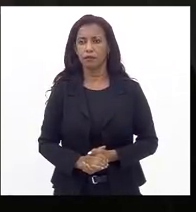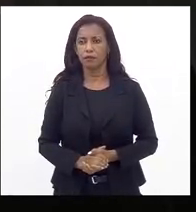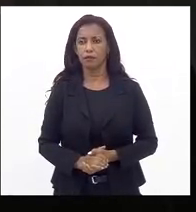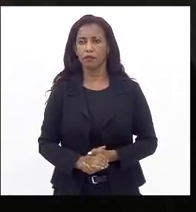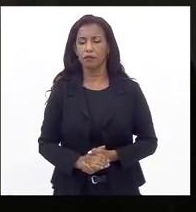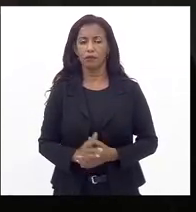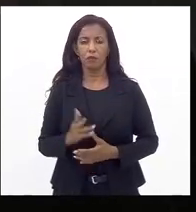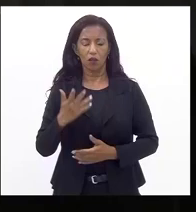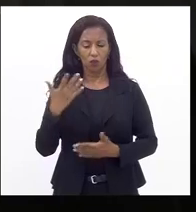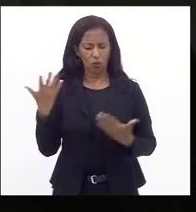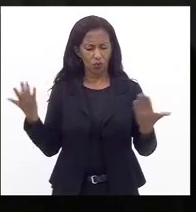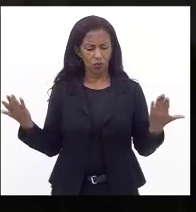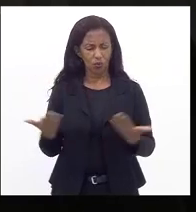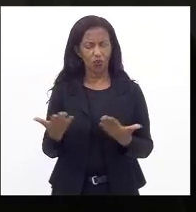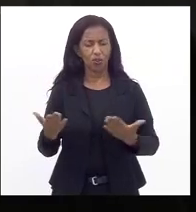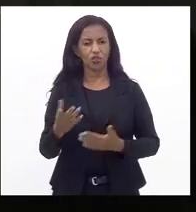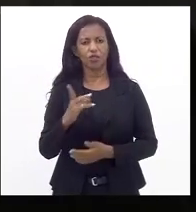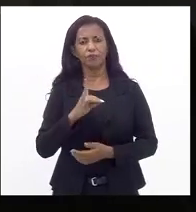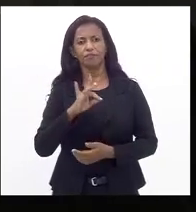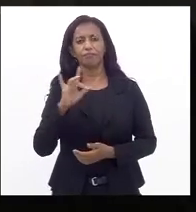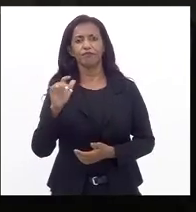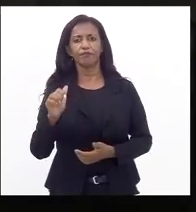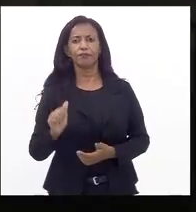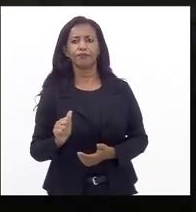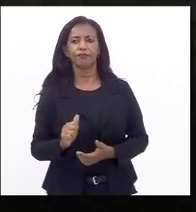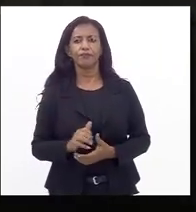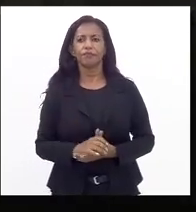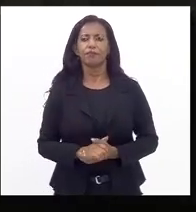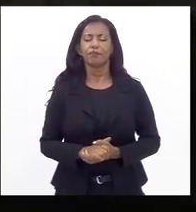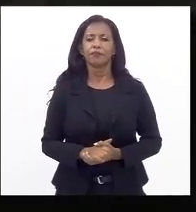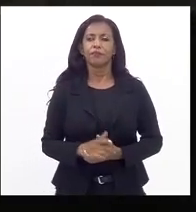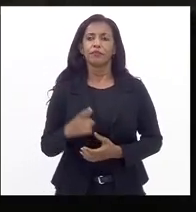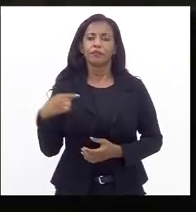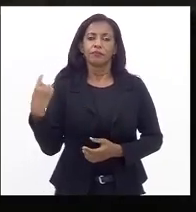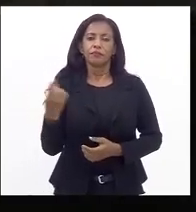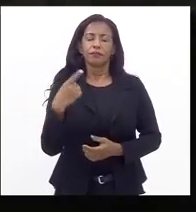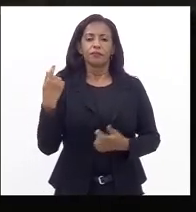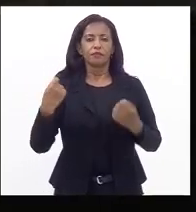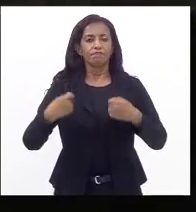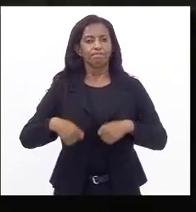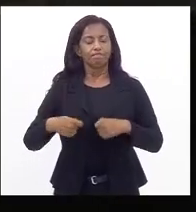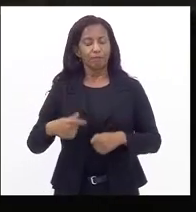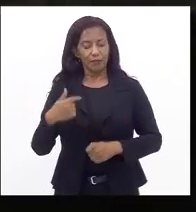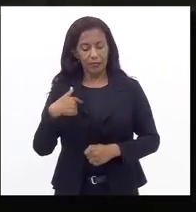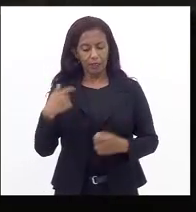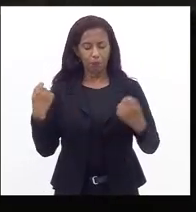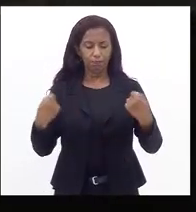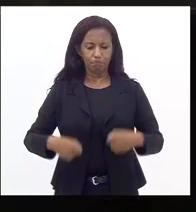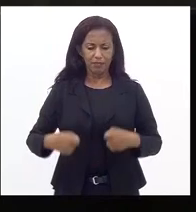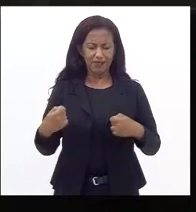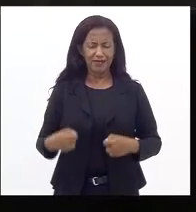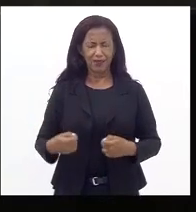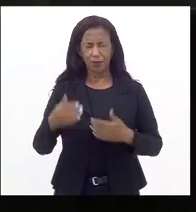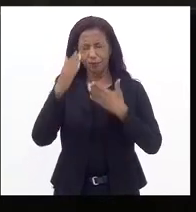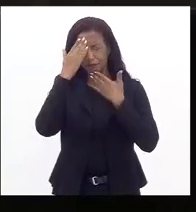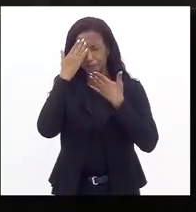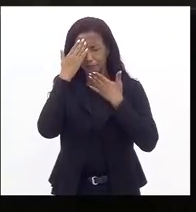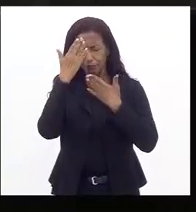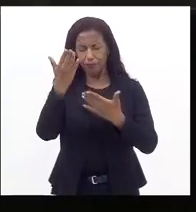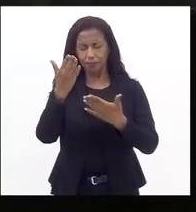e eu quero dizer que hoje é um dia e em que nós precisamos e eu preciso aqui fazer um grande